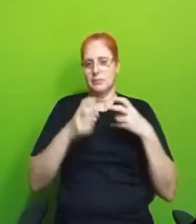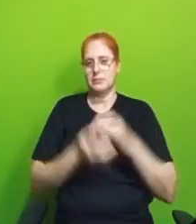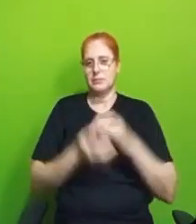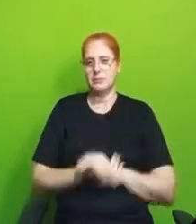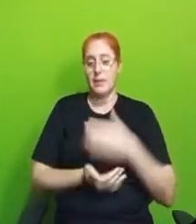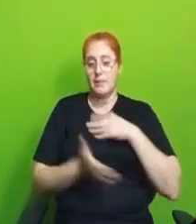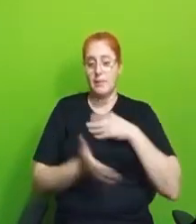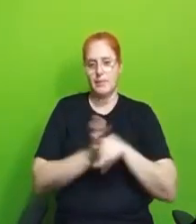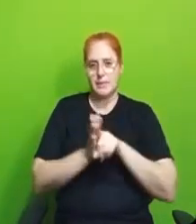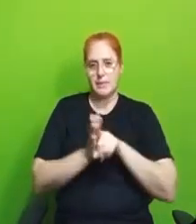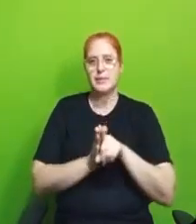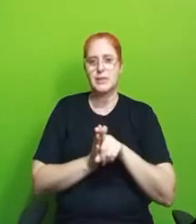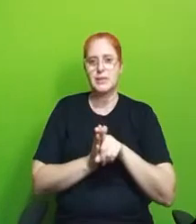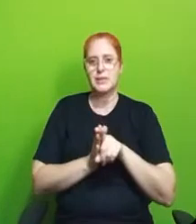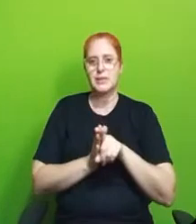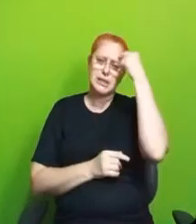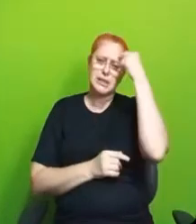daí pensando